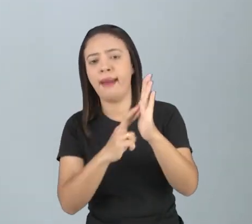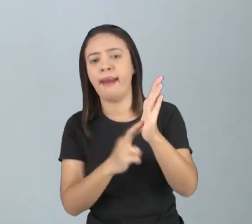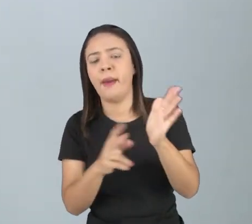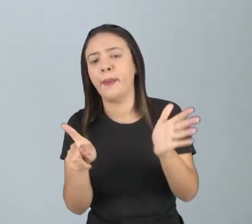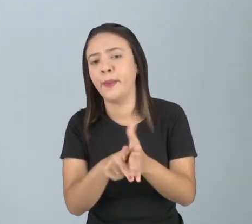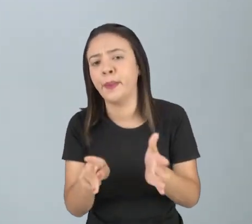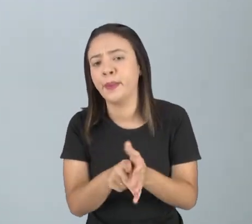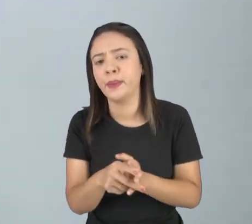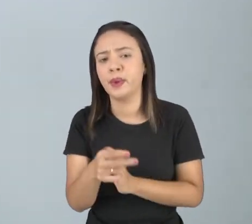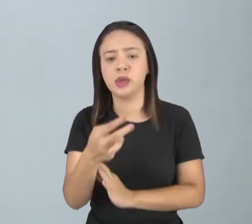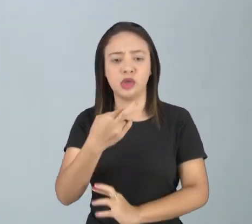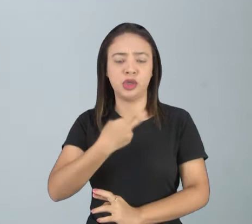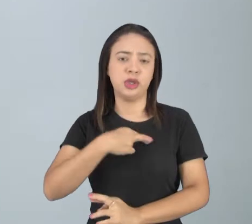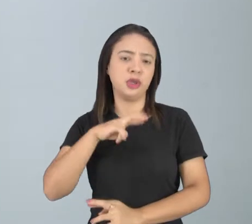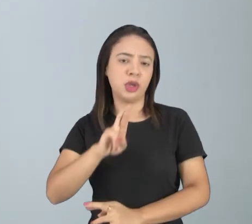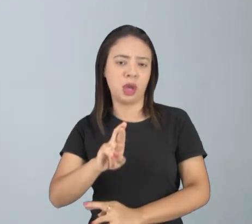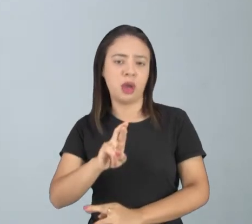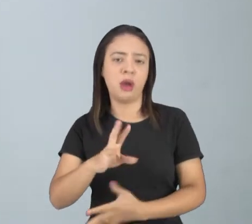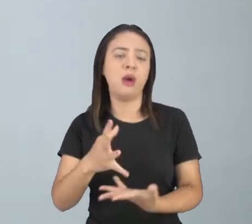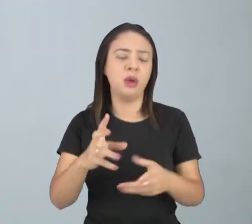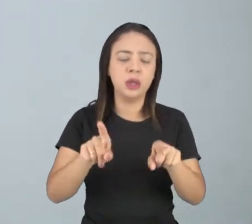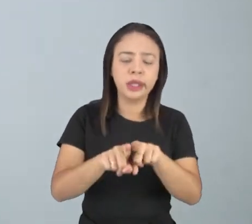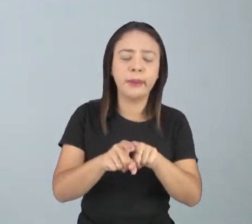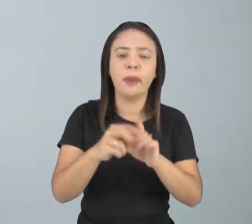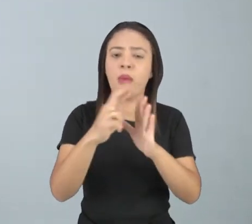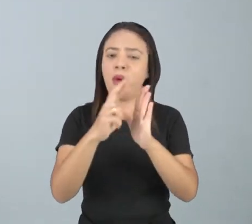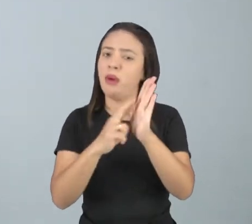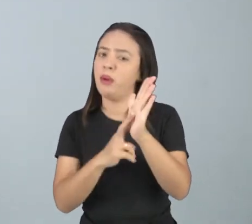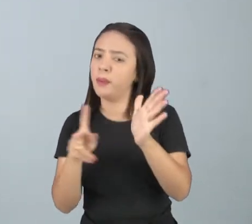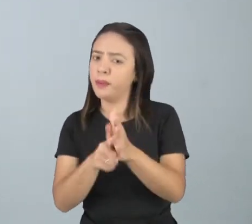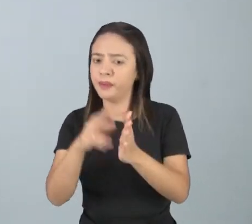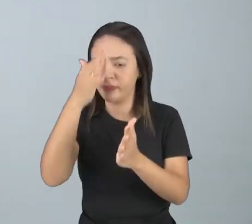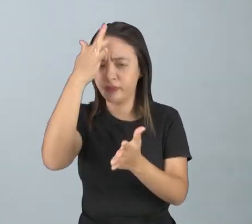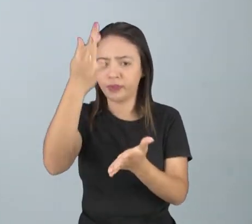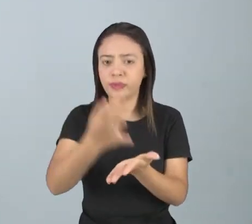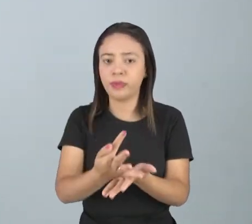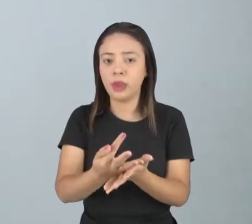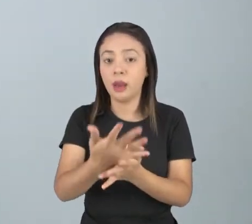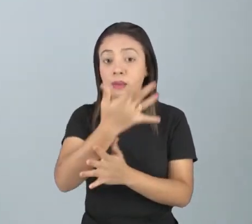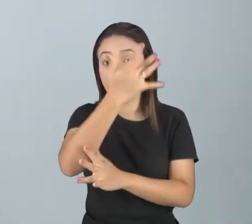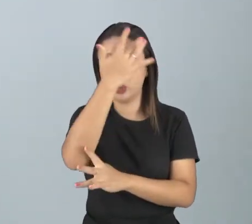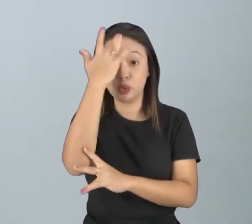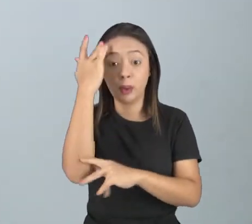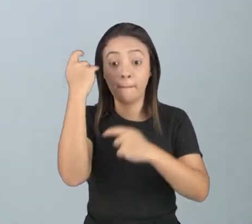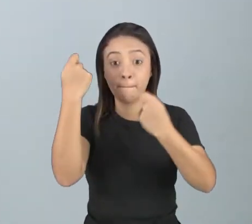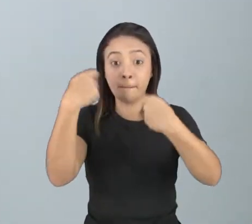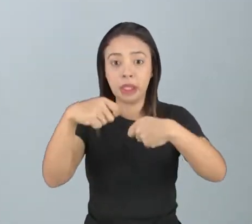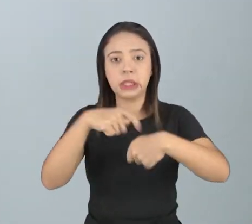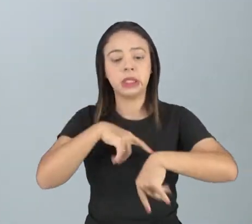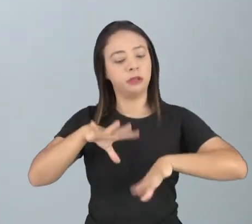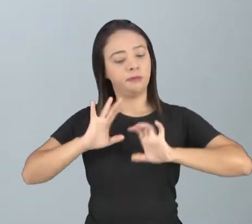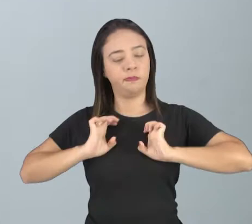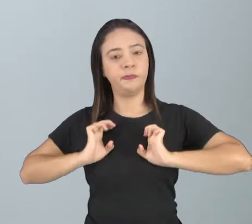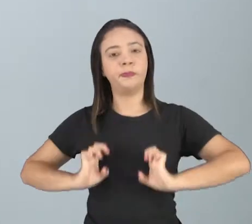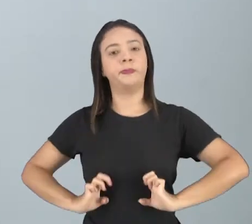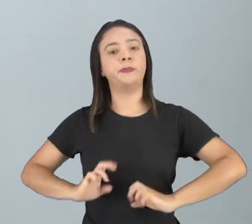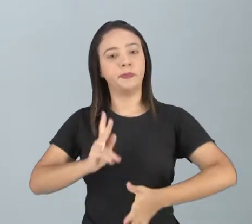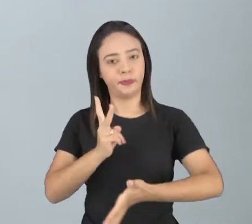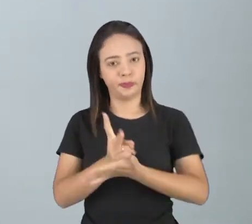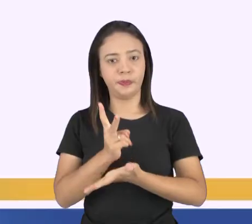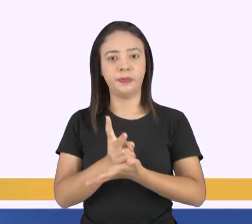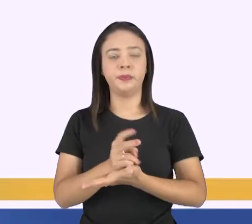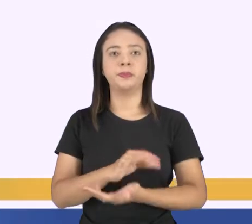de fé, o que diz a tradição oral, né? Independente disso, a pessoa tem que manter uma postura ética, tá